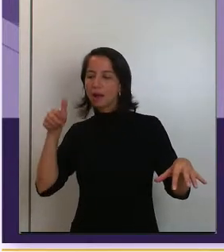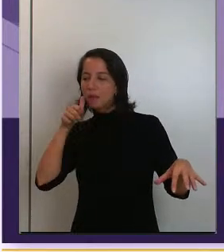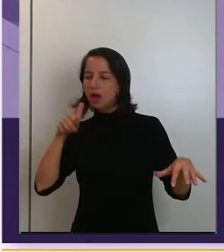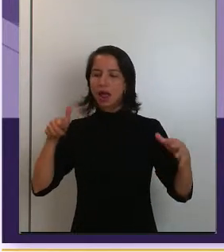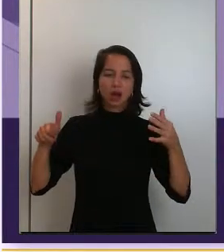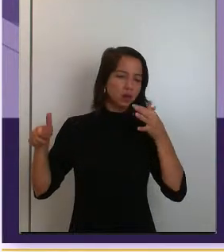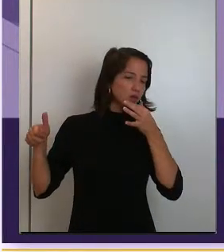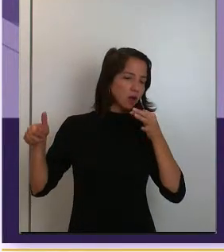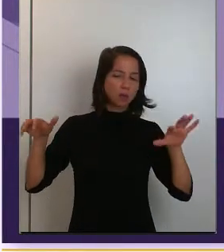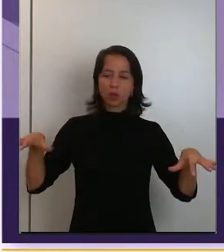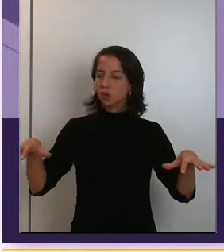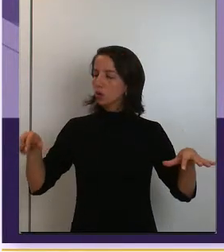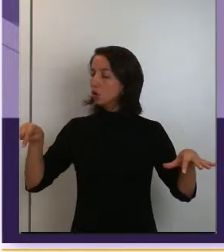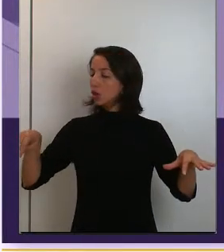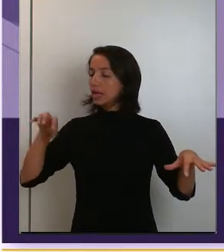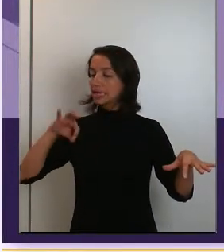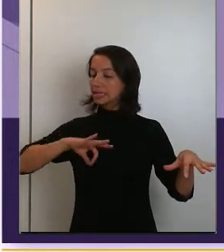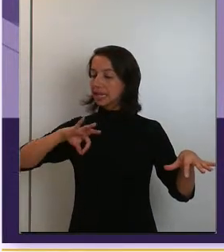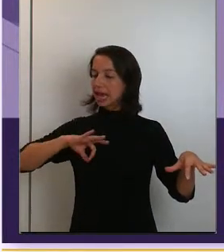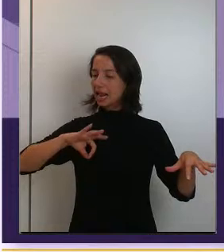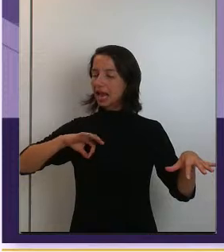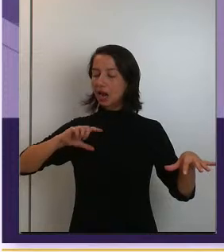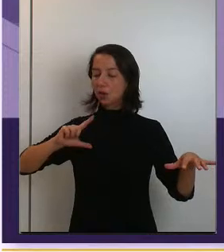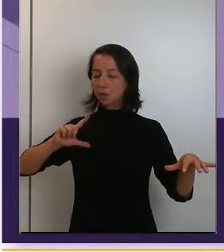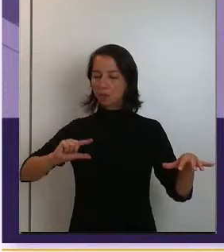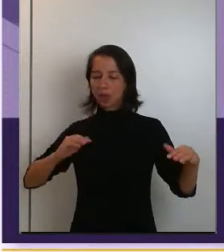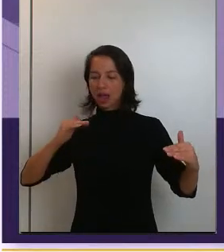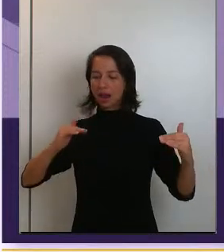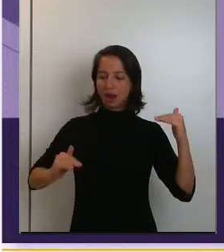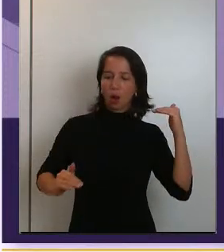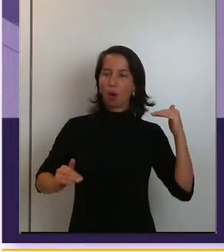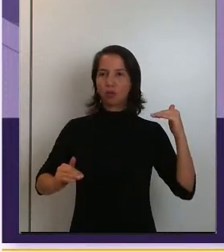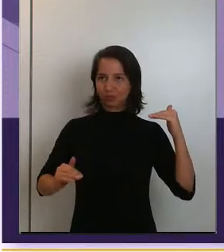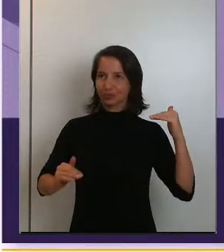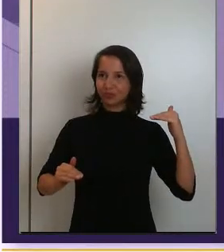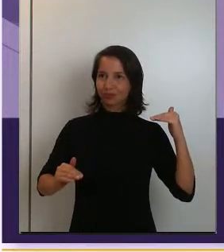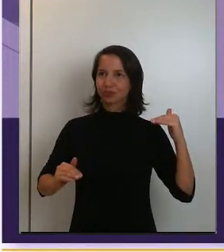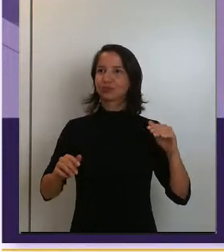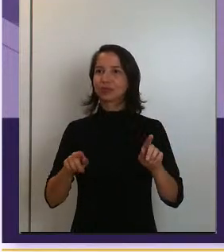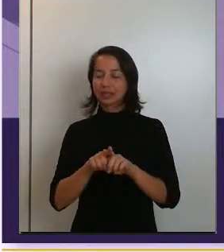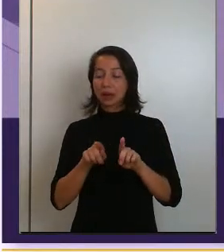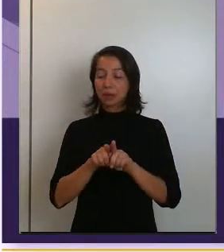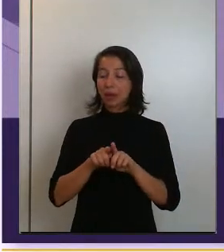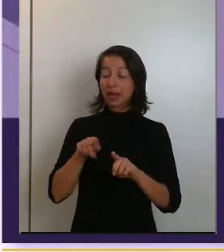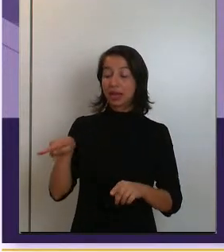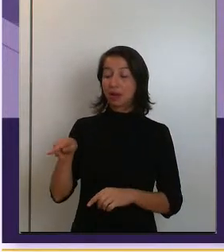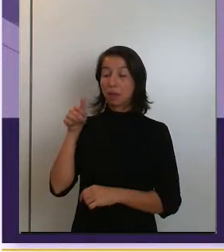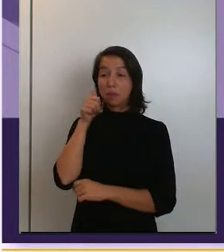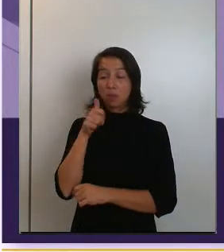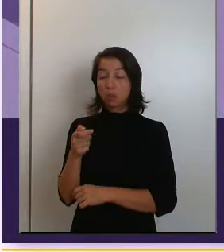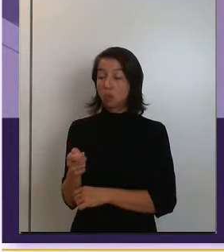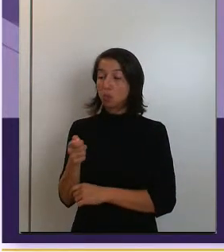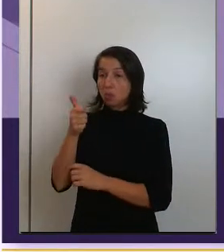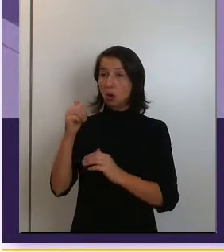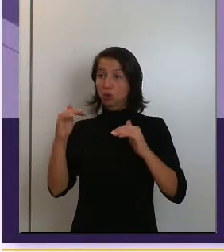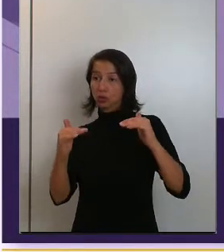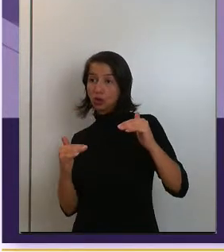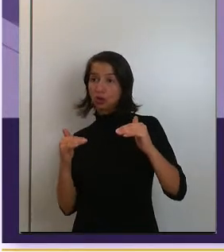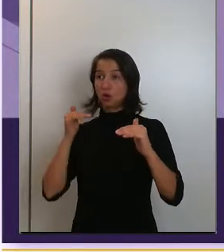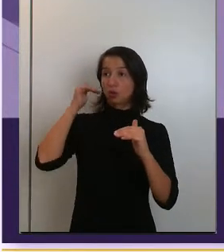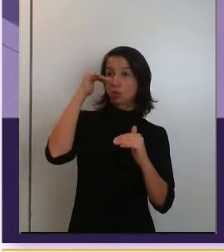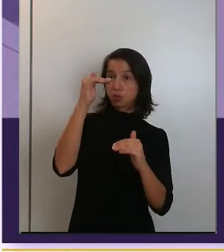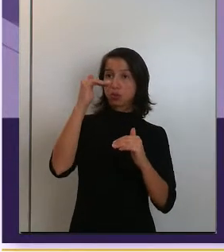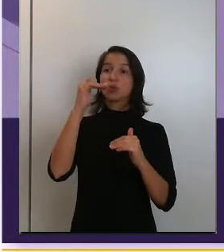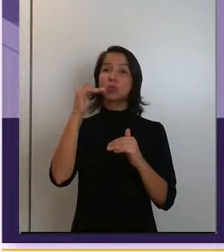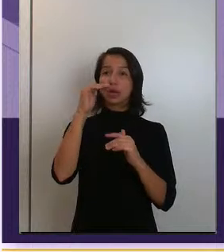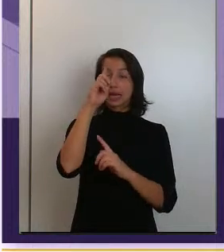as mesmas funções. As mulheres mais raramente ocupam cargos altos de chefia, direção ou de gerência nas empresas. A